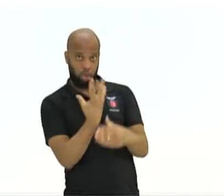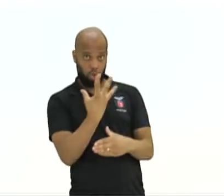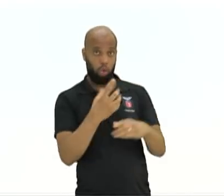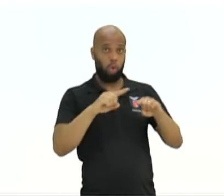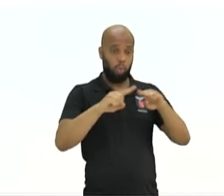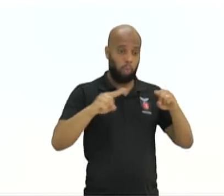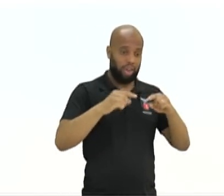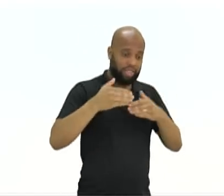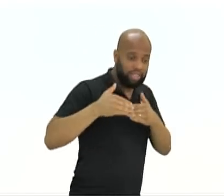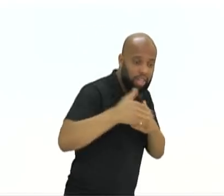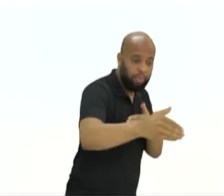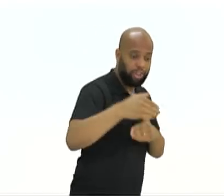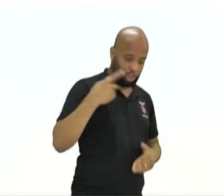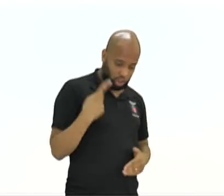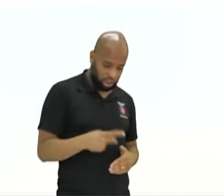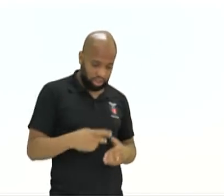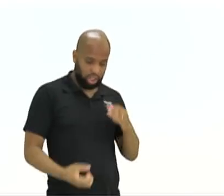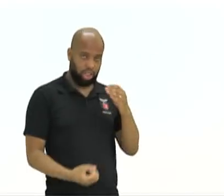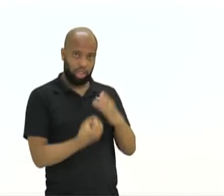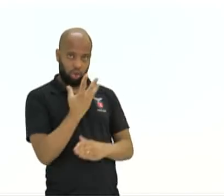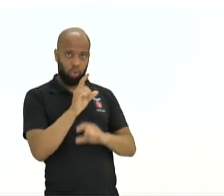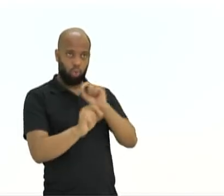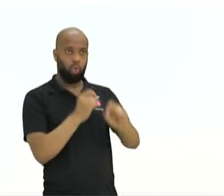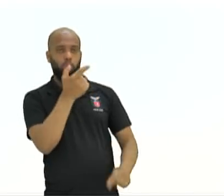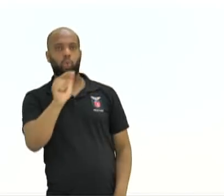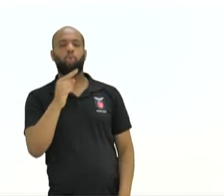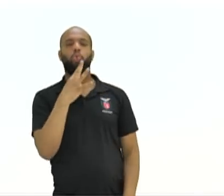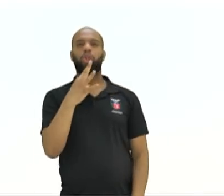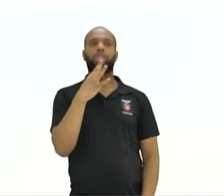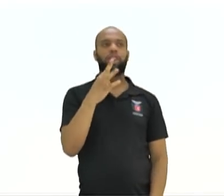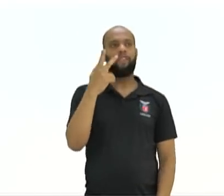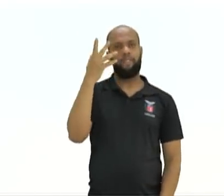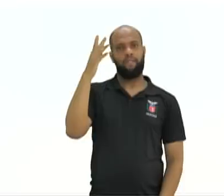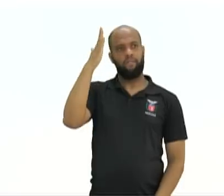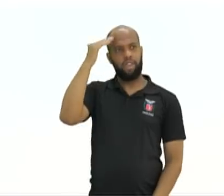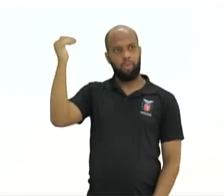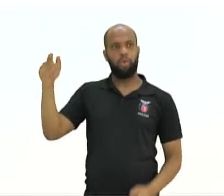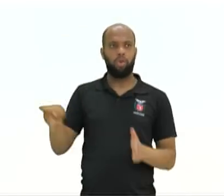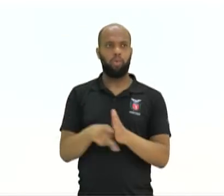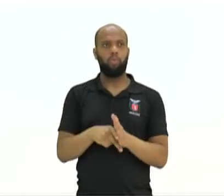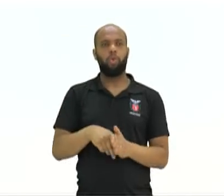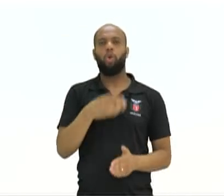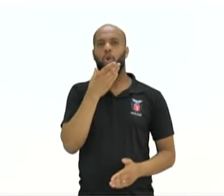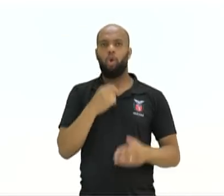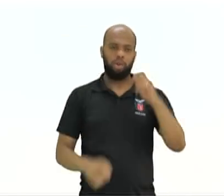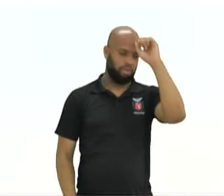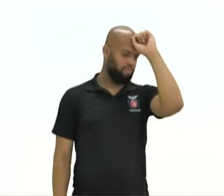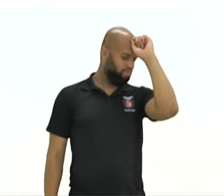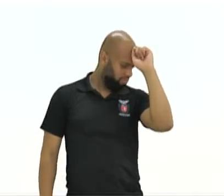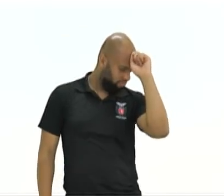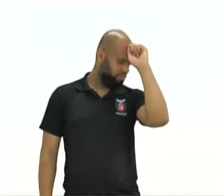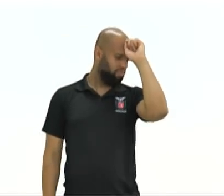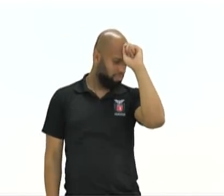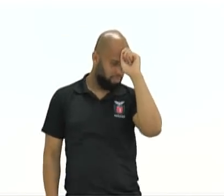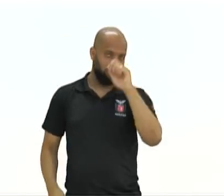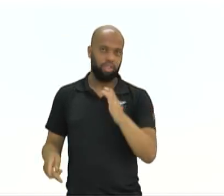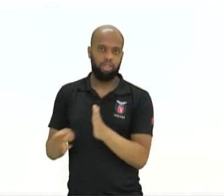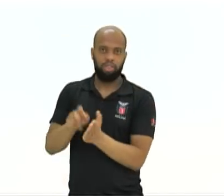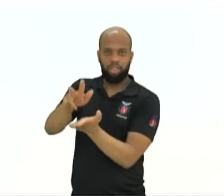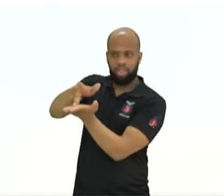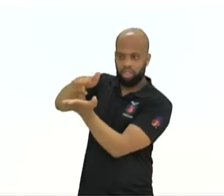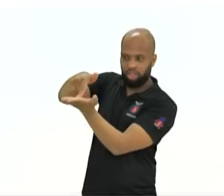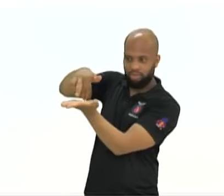surgiu um passo muito conhecido e usado por Michael Jackson. Originalmente, esse passo